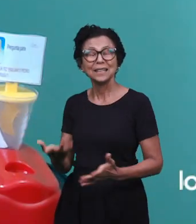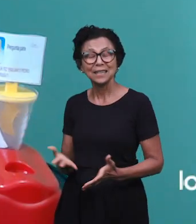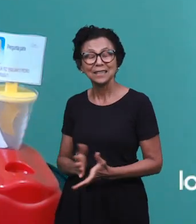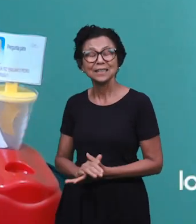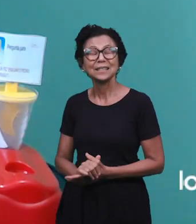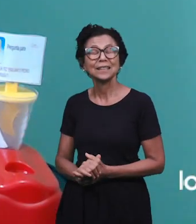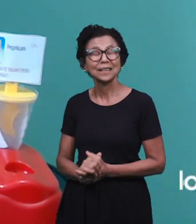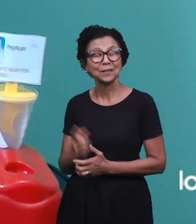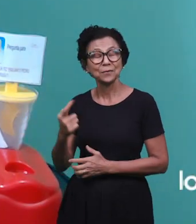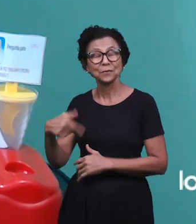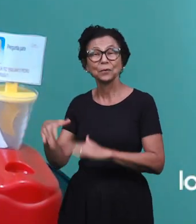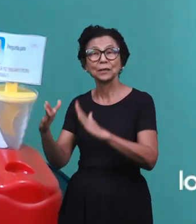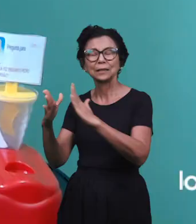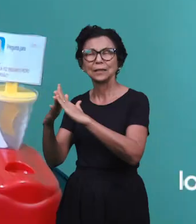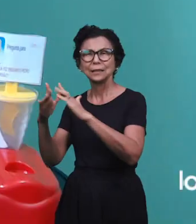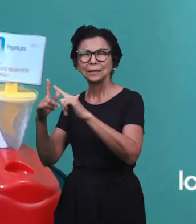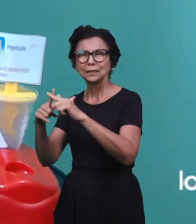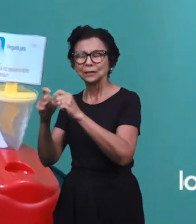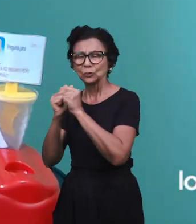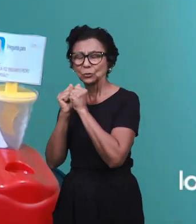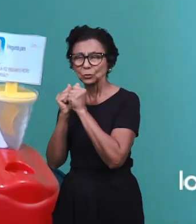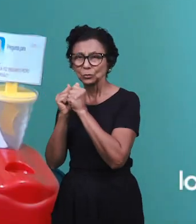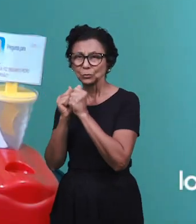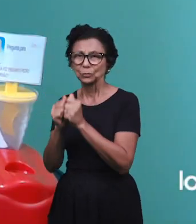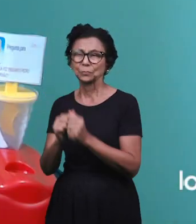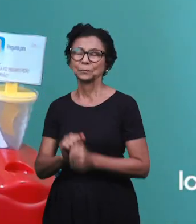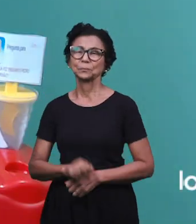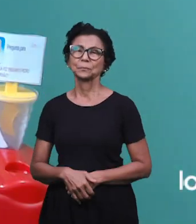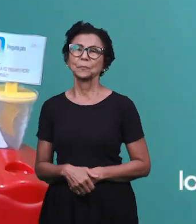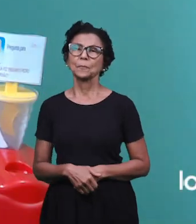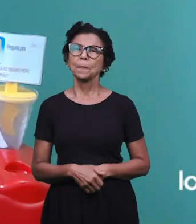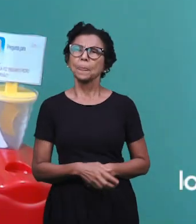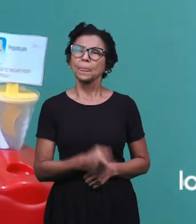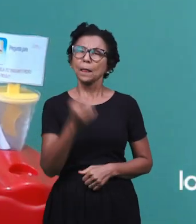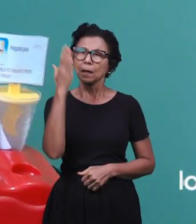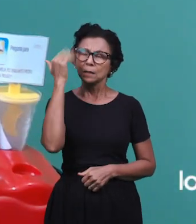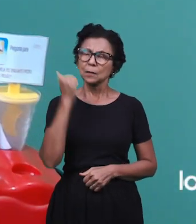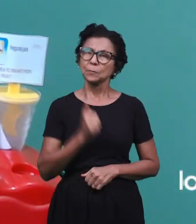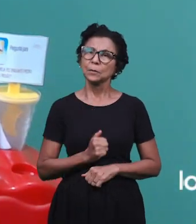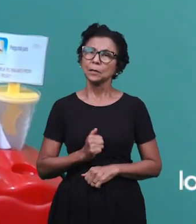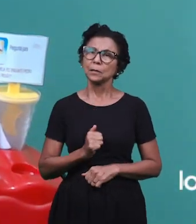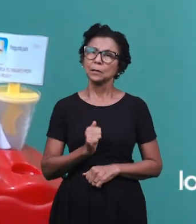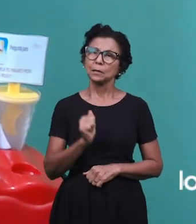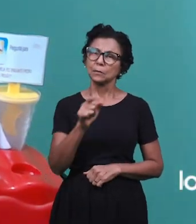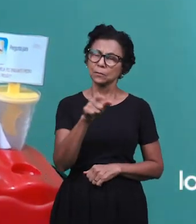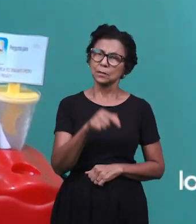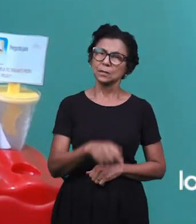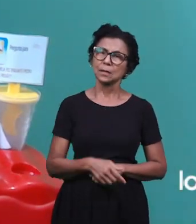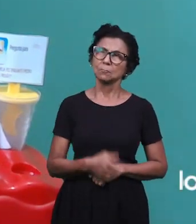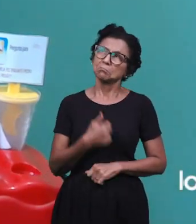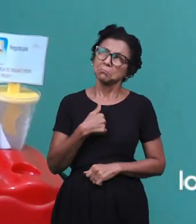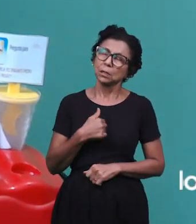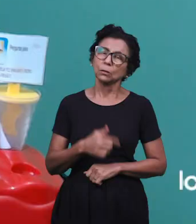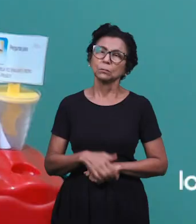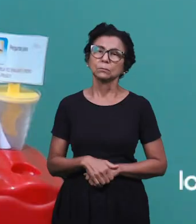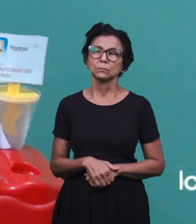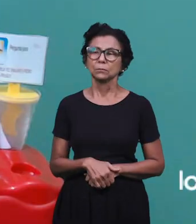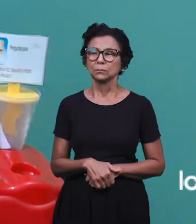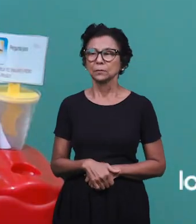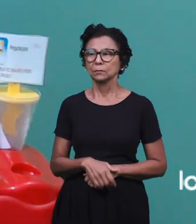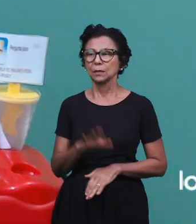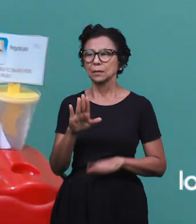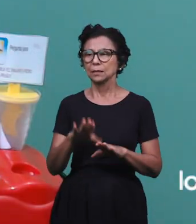no corpo, na igreja, junto com os irmãos. Sabia que você também, às vezes quando nós estamos,